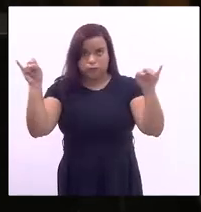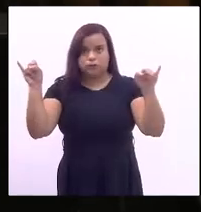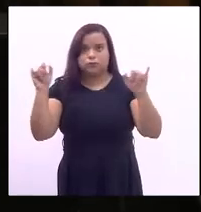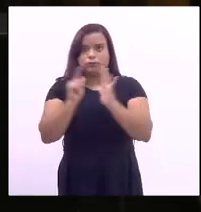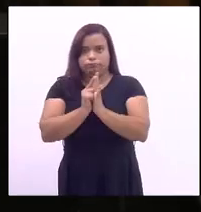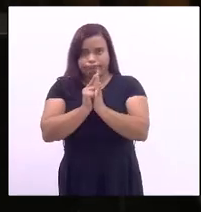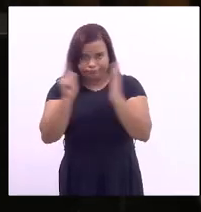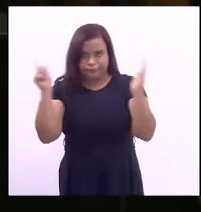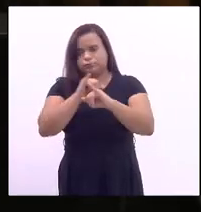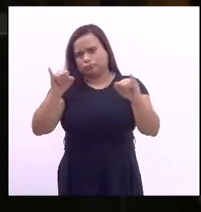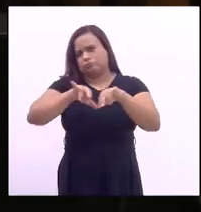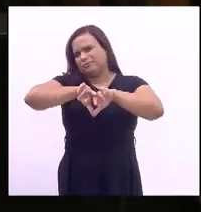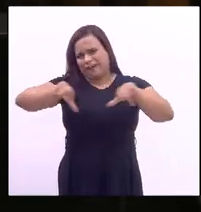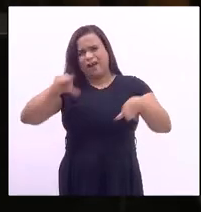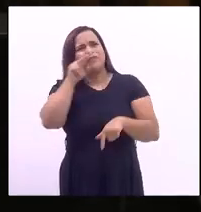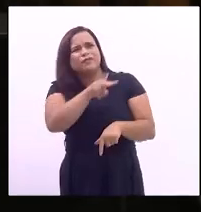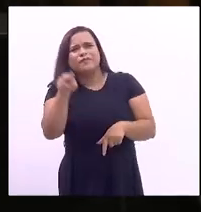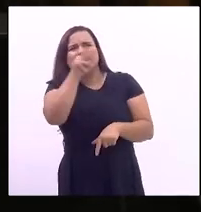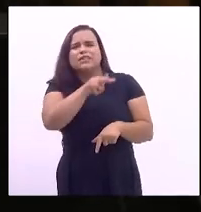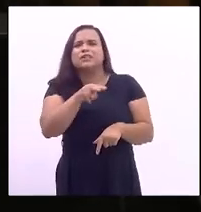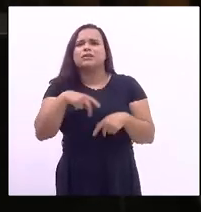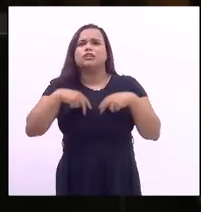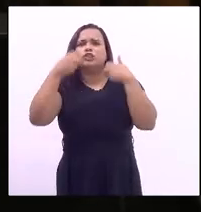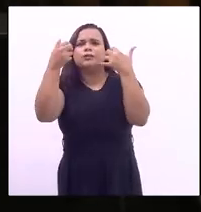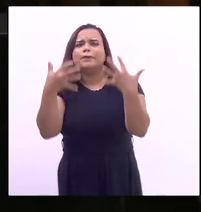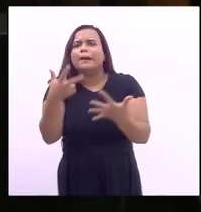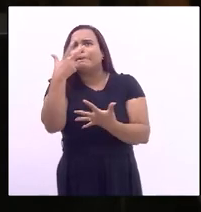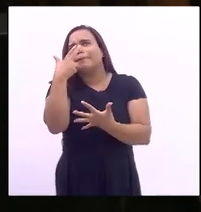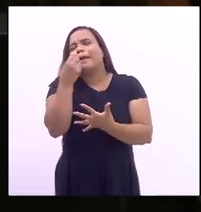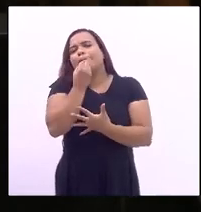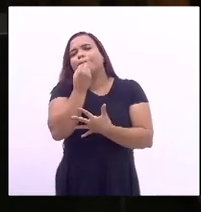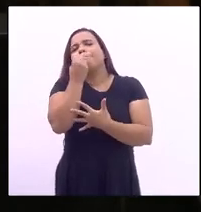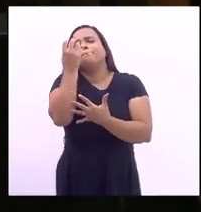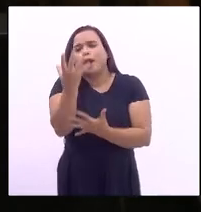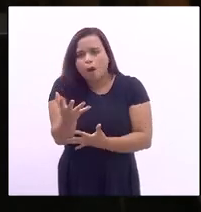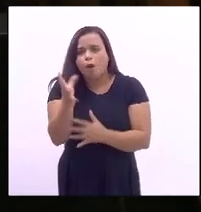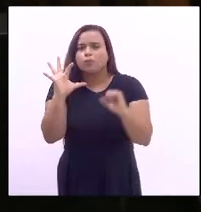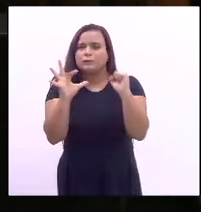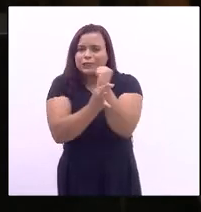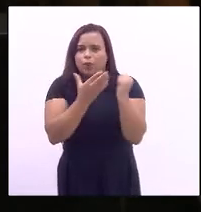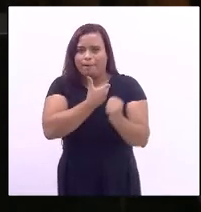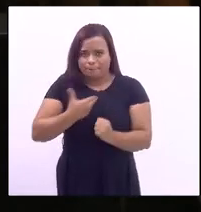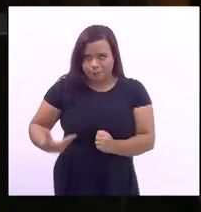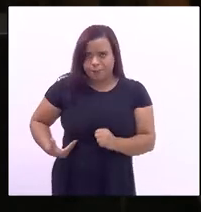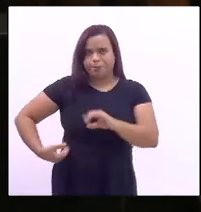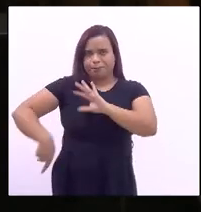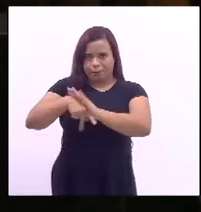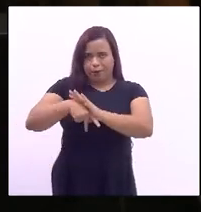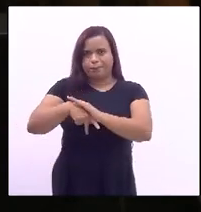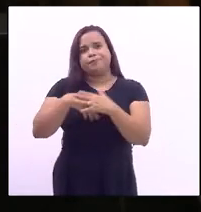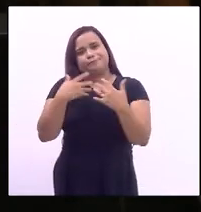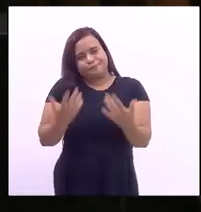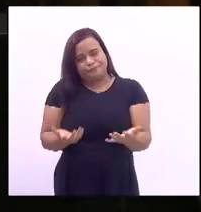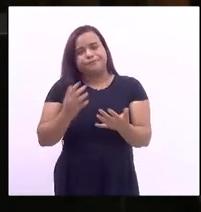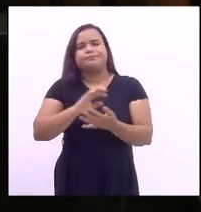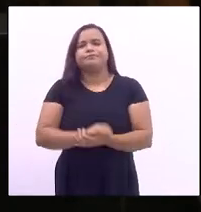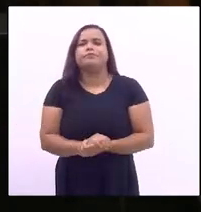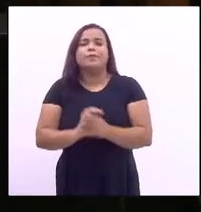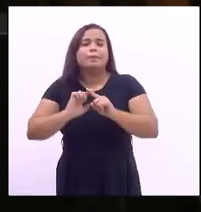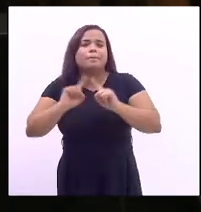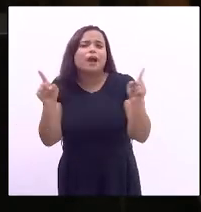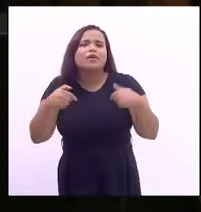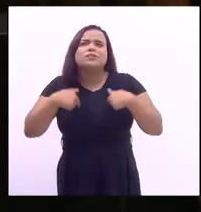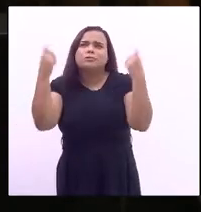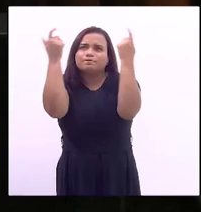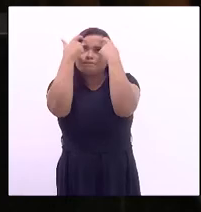que seria algo muito benéfico para segurança pública Deputado Eurico Júnior mas